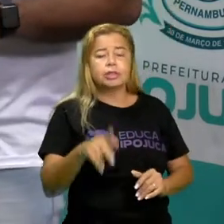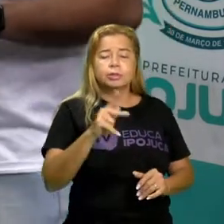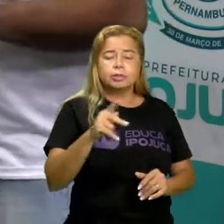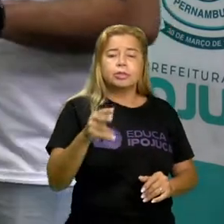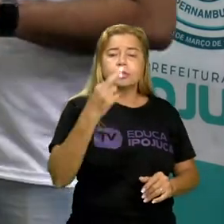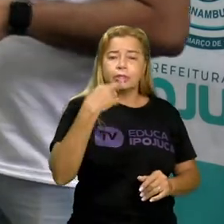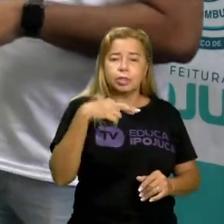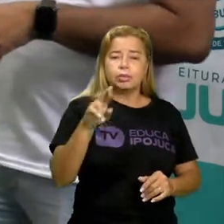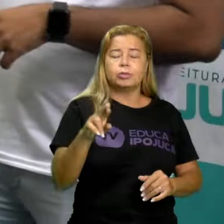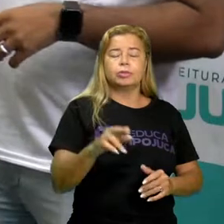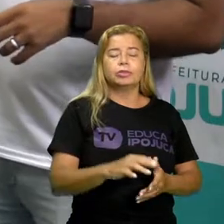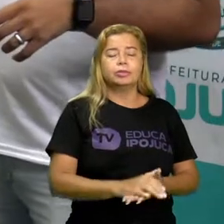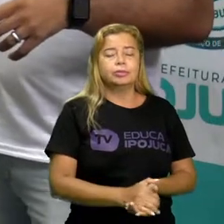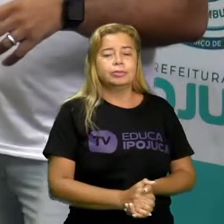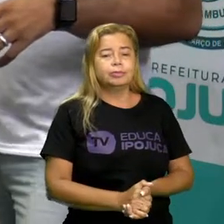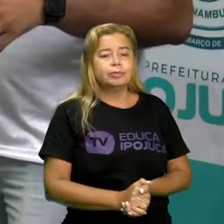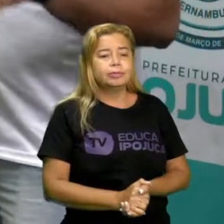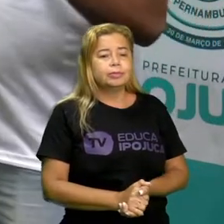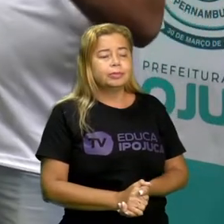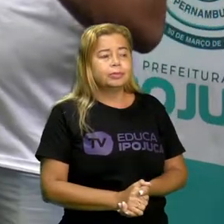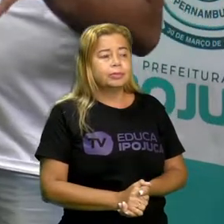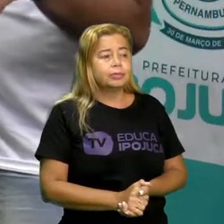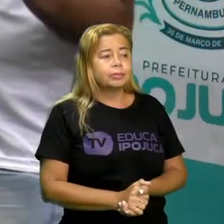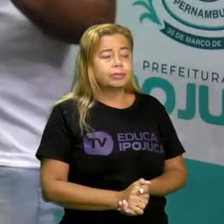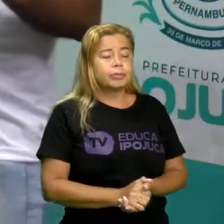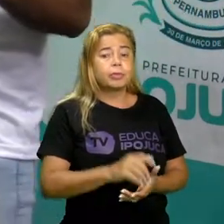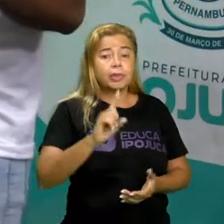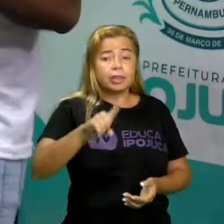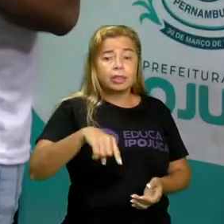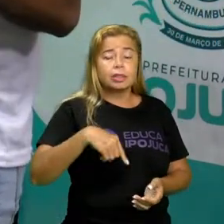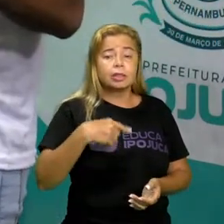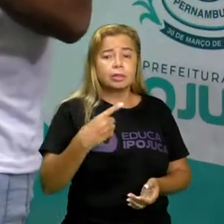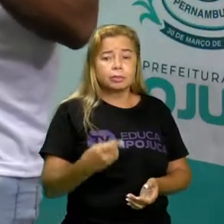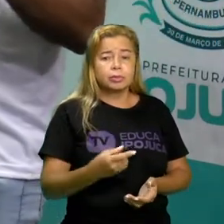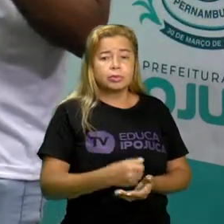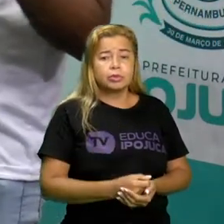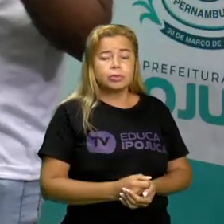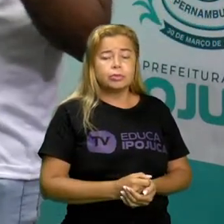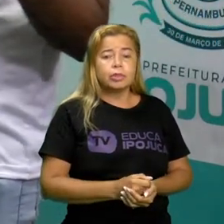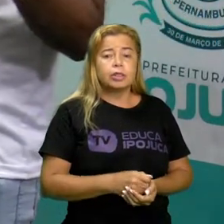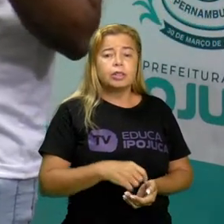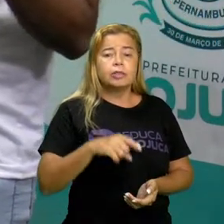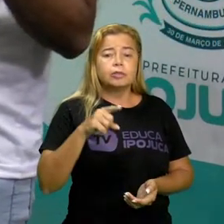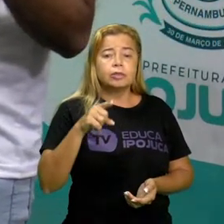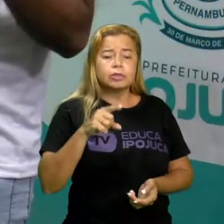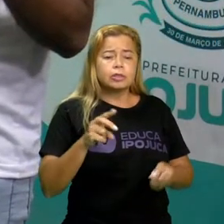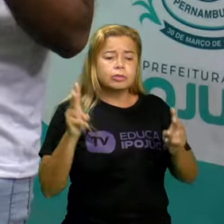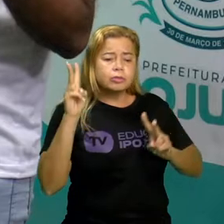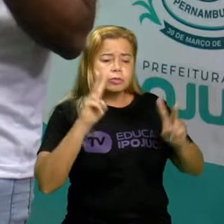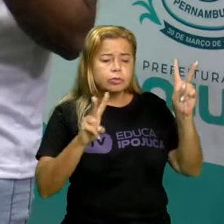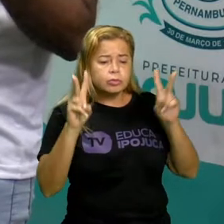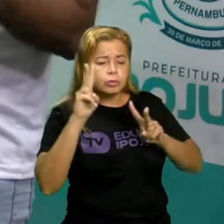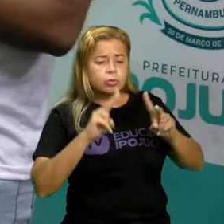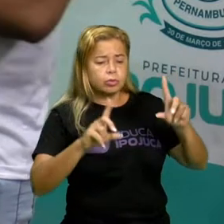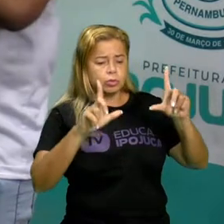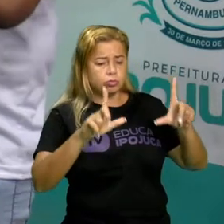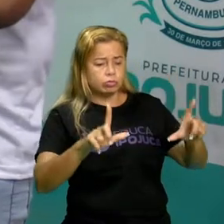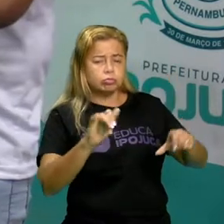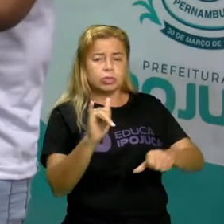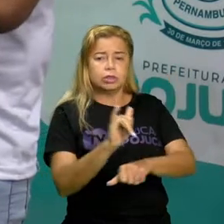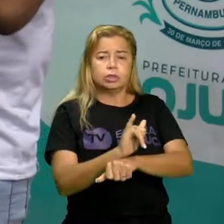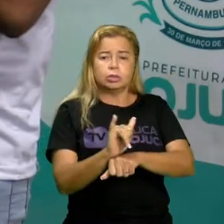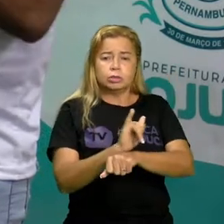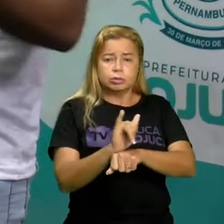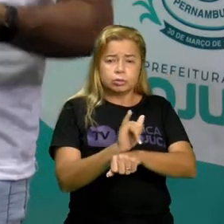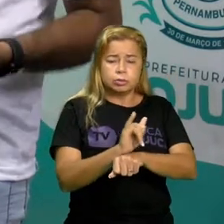com todo prazer. Tá bom? Então, depois, vocês vão poder parar a tela quando vocês estiverem assistindo no YouTube, porque agora